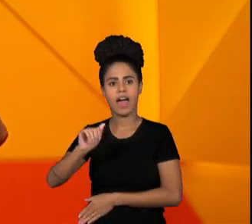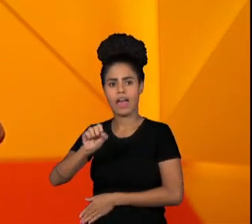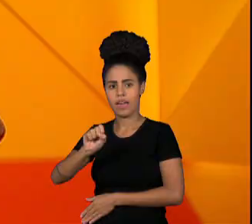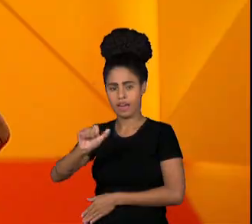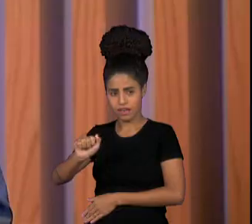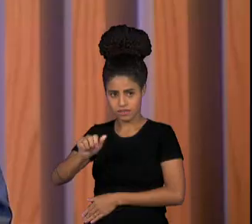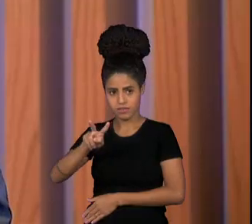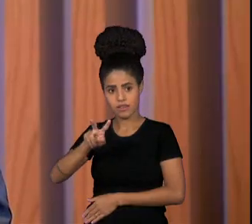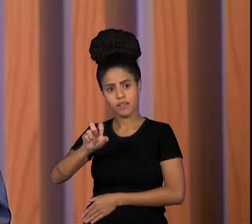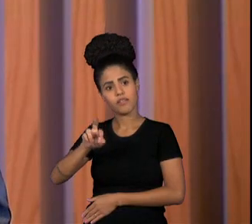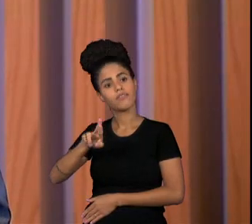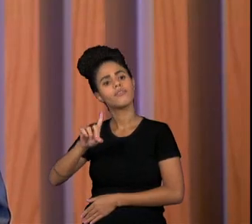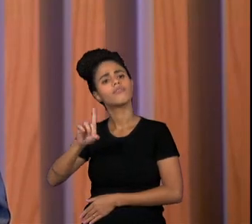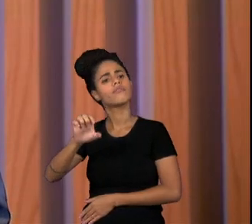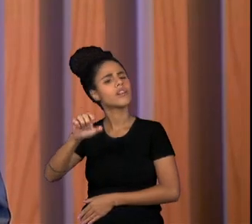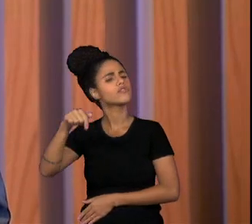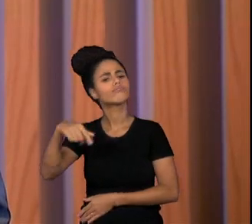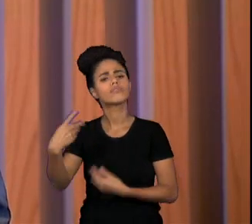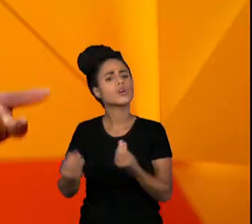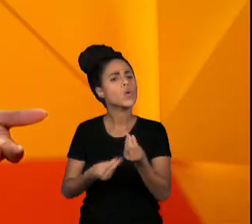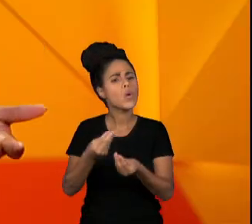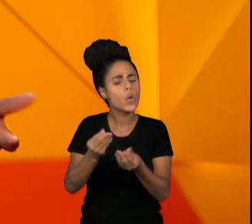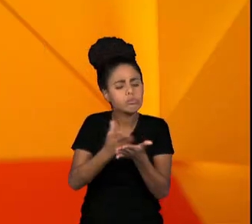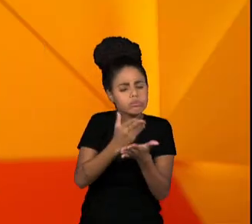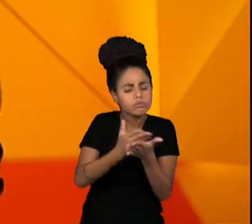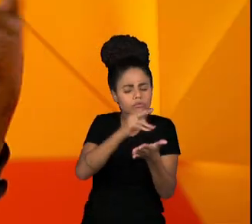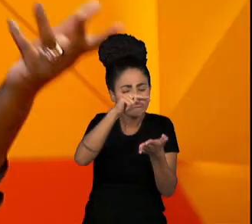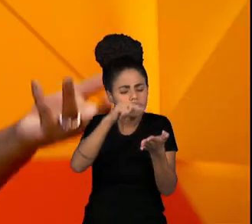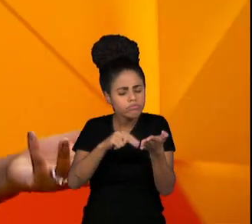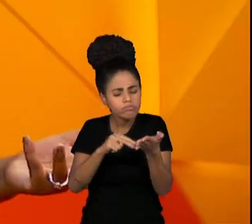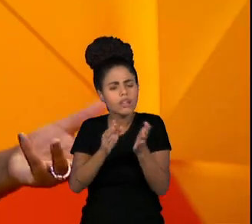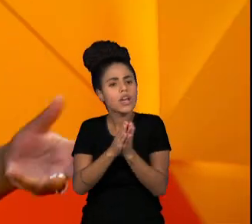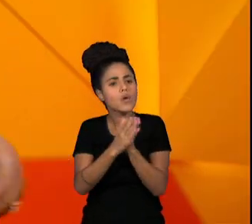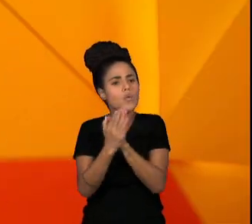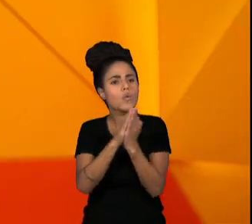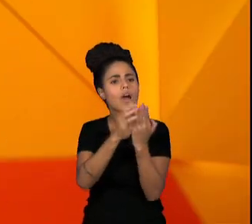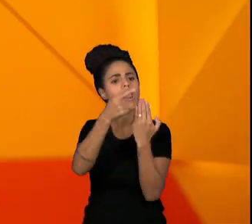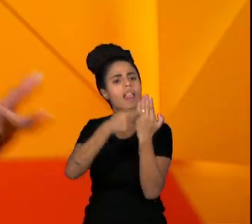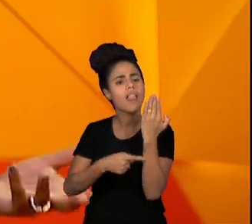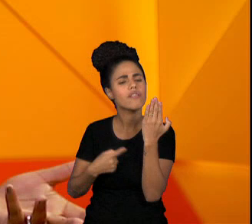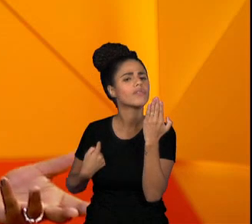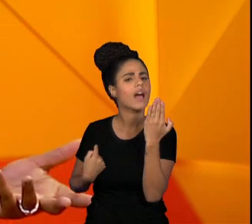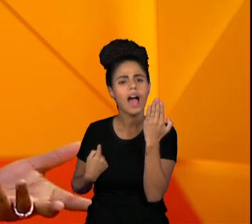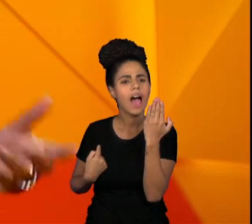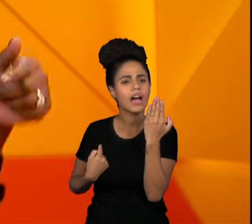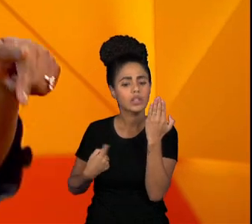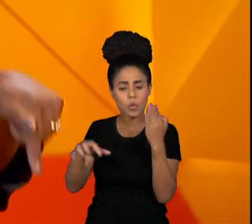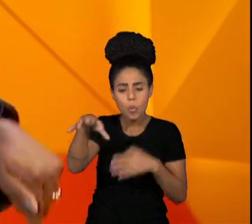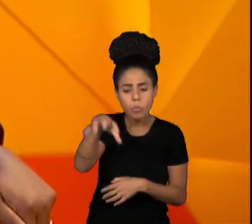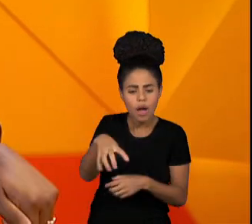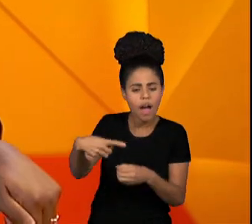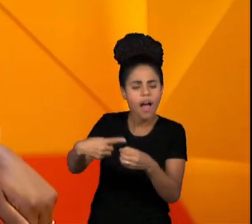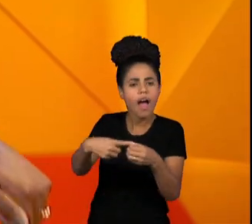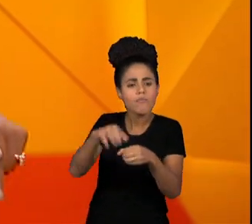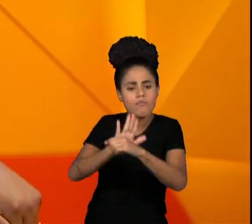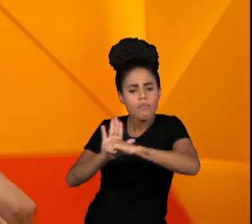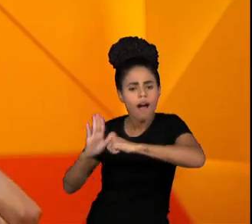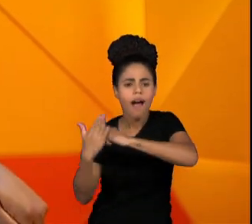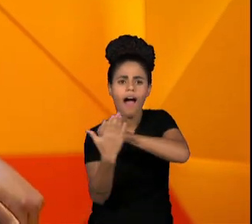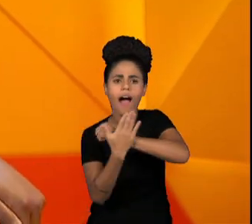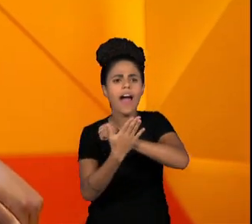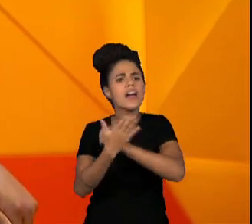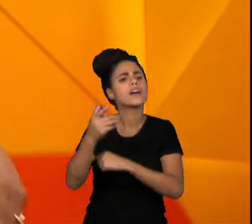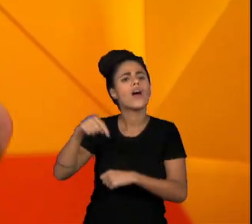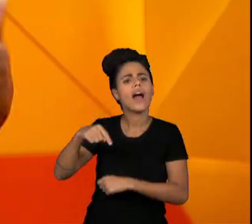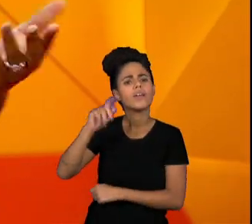Pequena África Paulistana, né? Qual é a relação desse bairro que tem uma cultura negra muito forte aqui em São Paulo, na zona